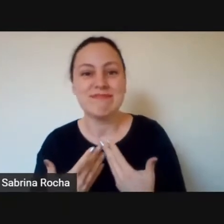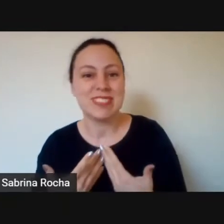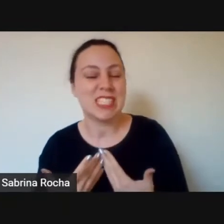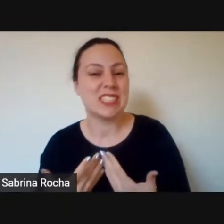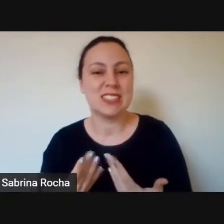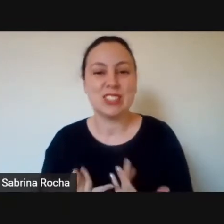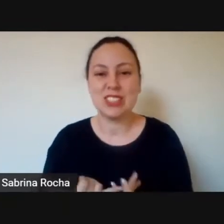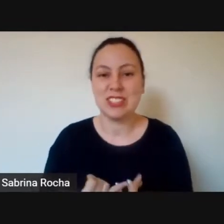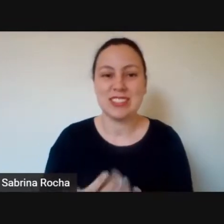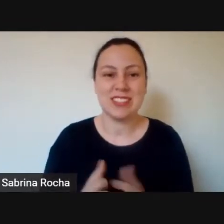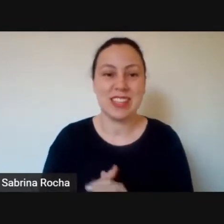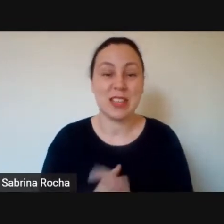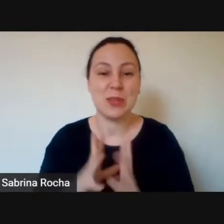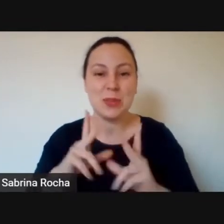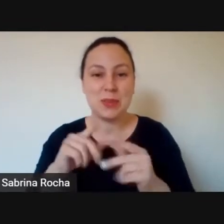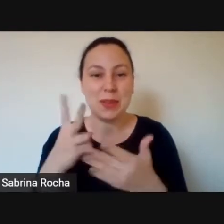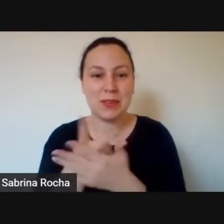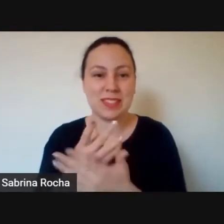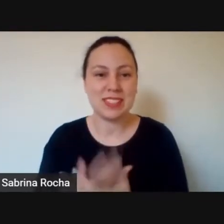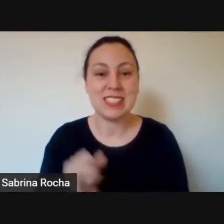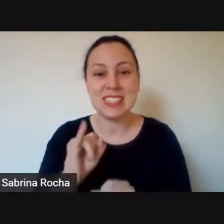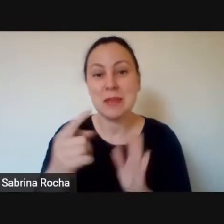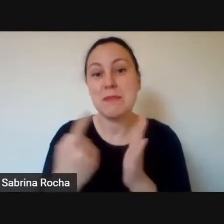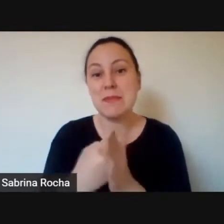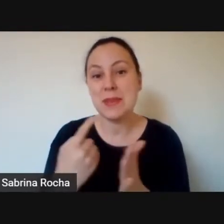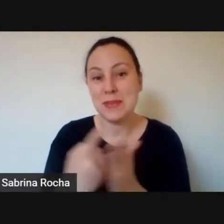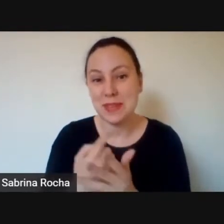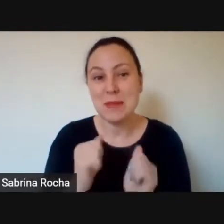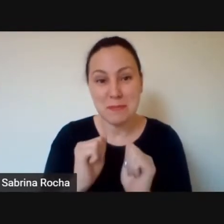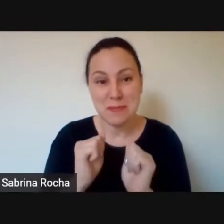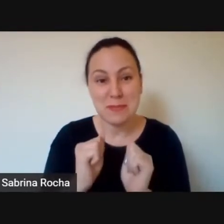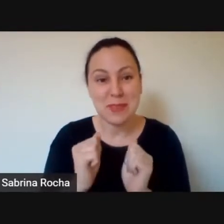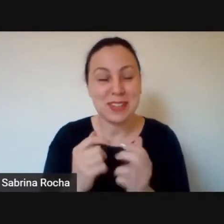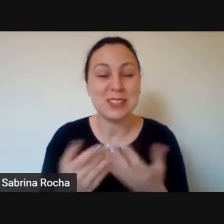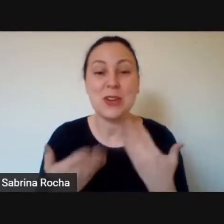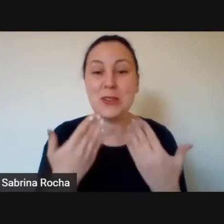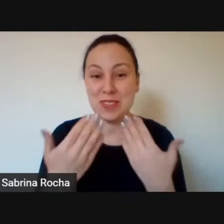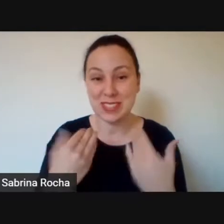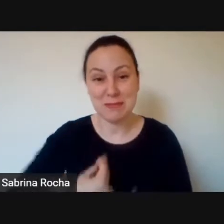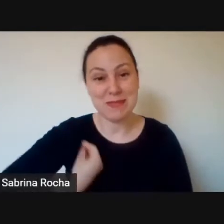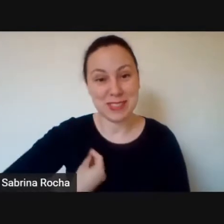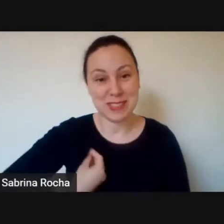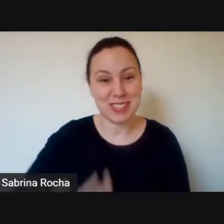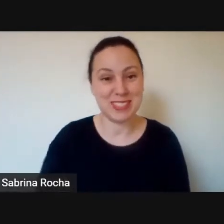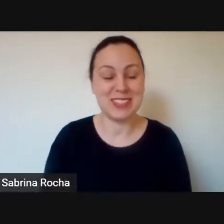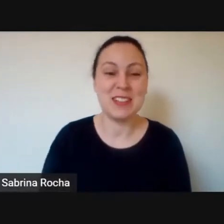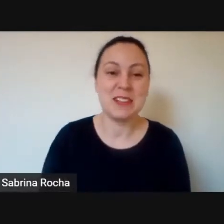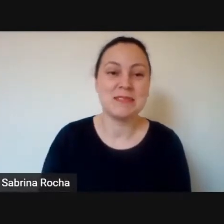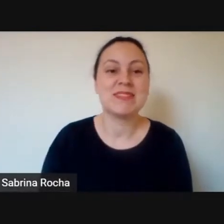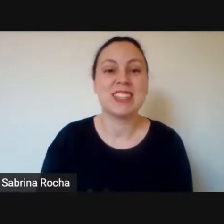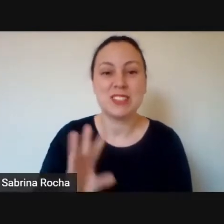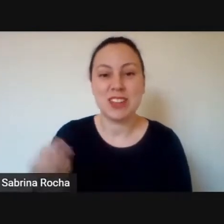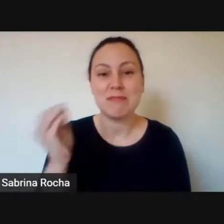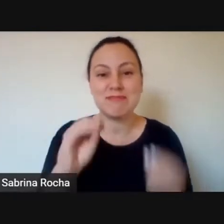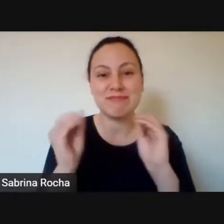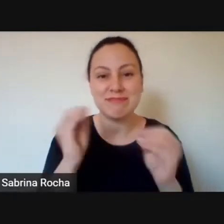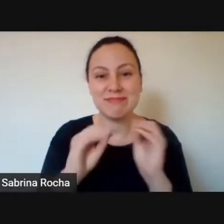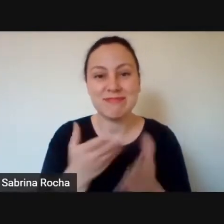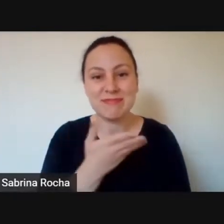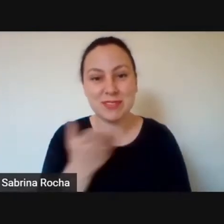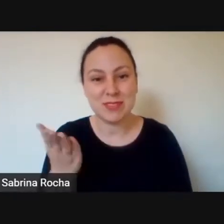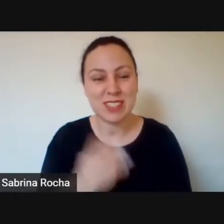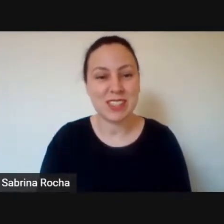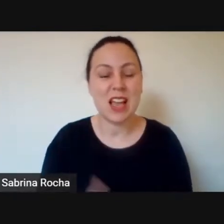acontecer. Se vocês tiverem perguntas aqui, vamos começar a fazer uma conversa participativa, pedir a produção para jogar as perguntas de vocês aqui,